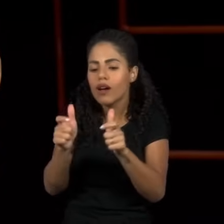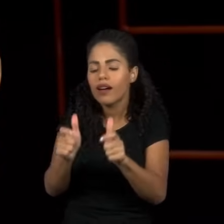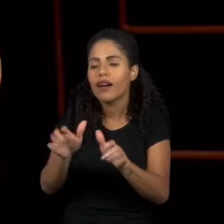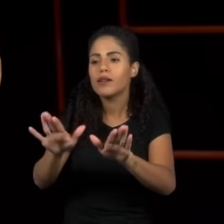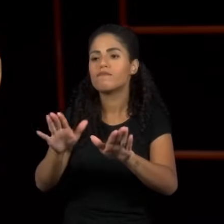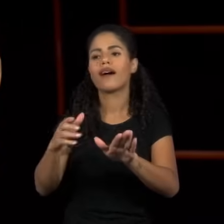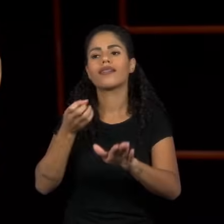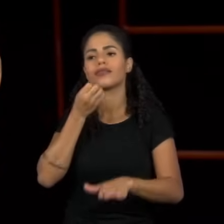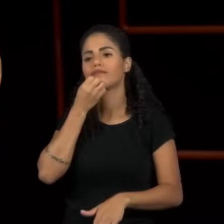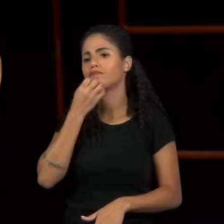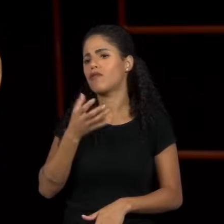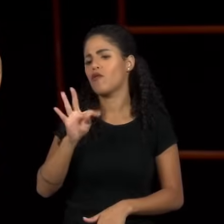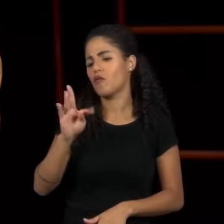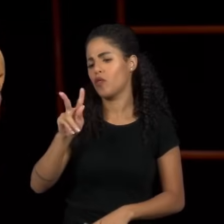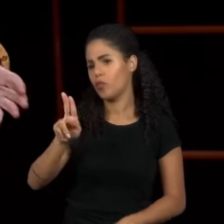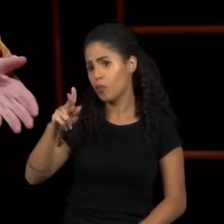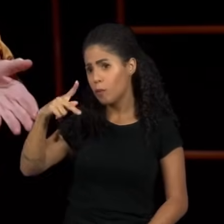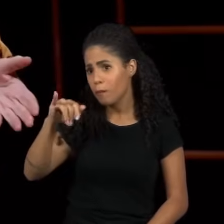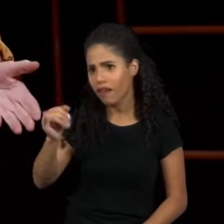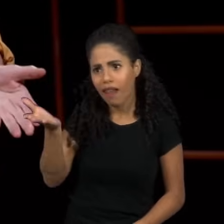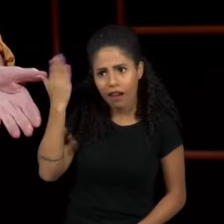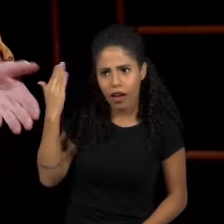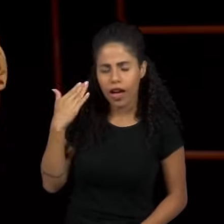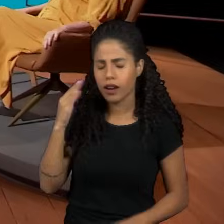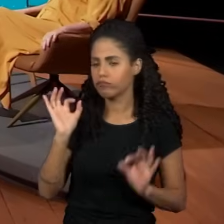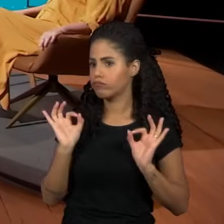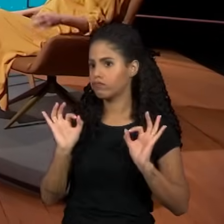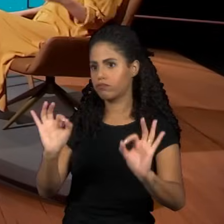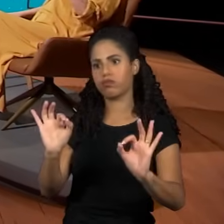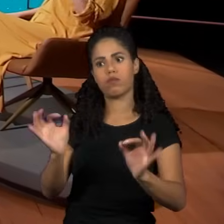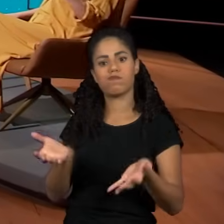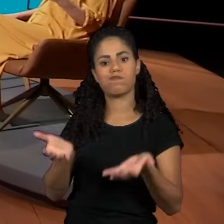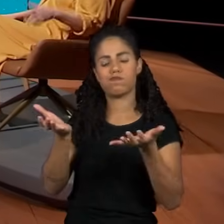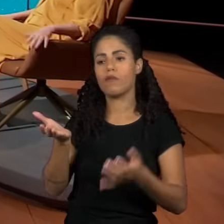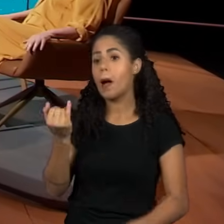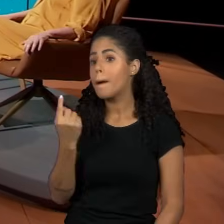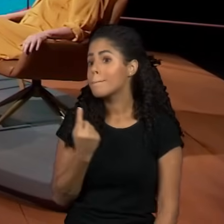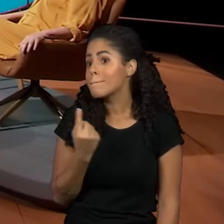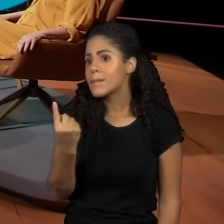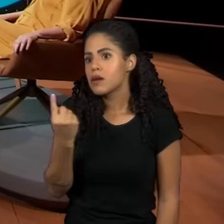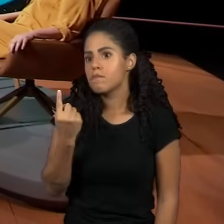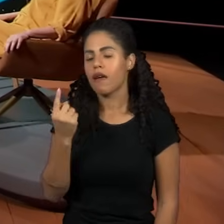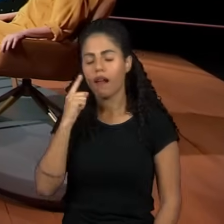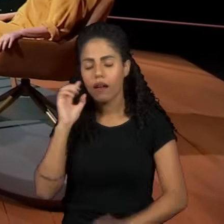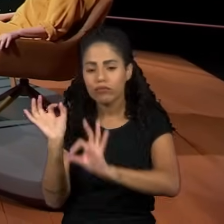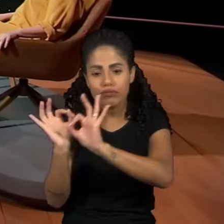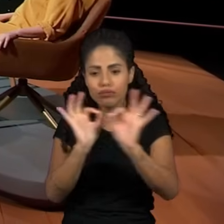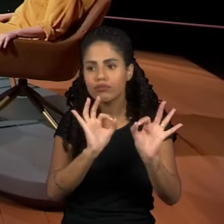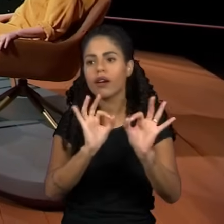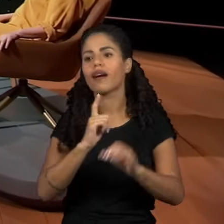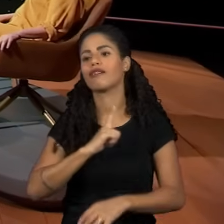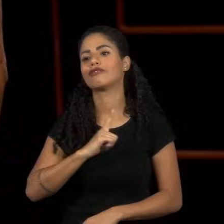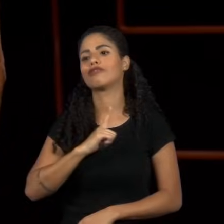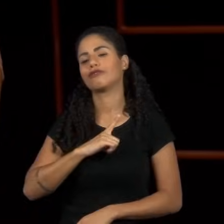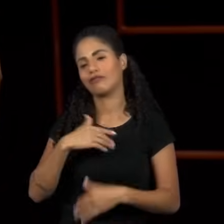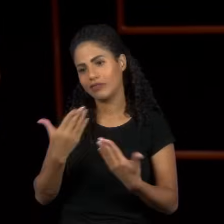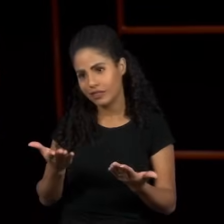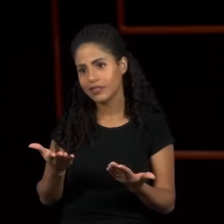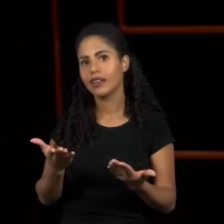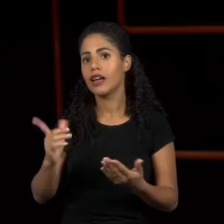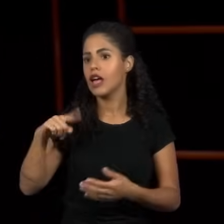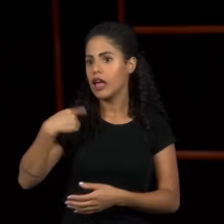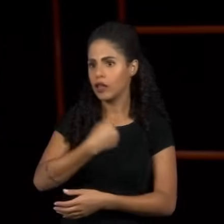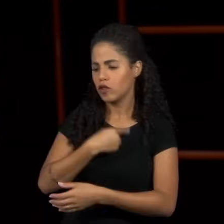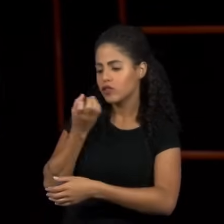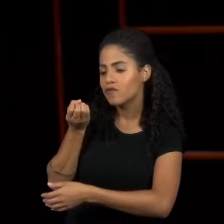era a grande emissora na época, né? Sim. Era a primeira emissora em audiência, né? E tanto que a gente